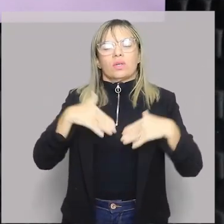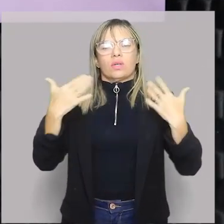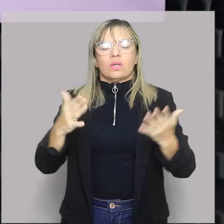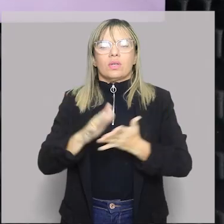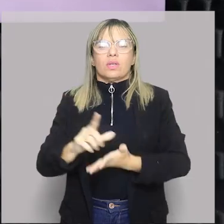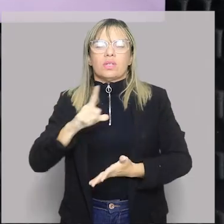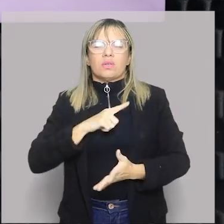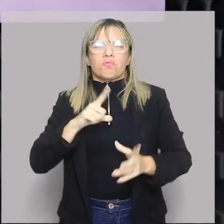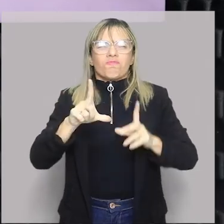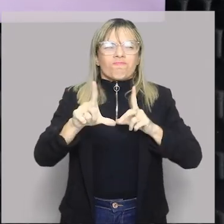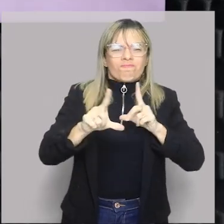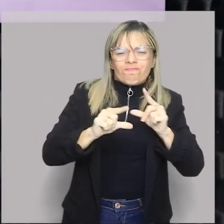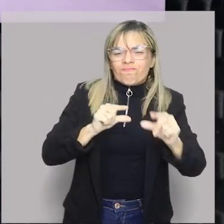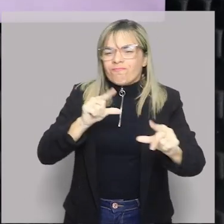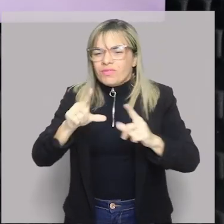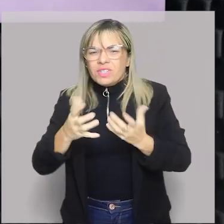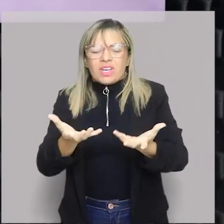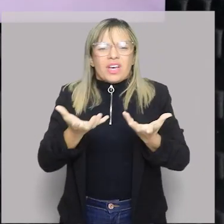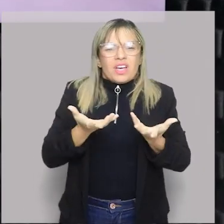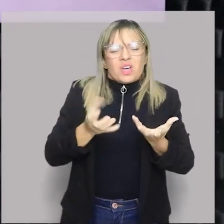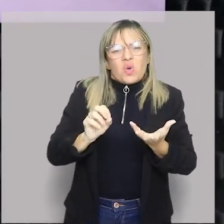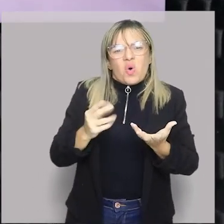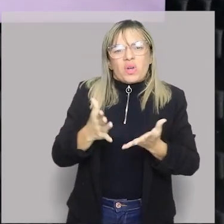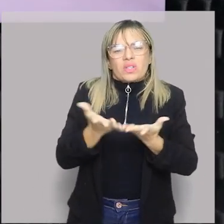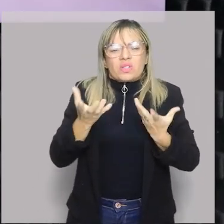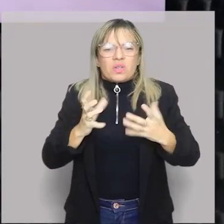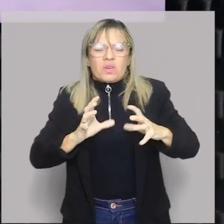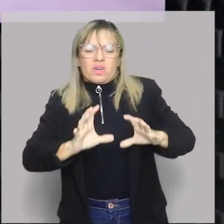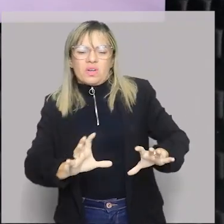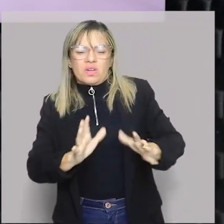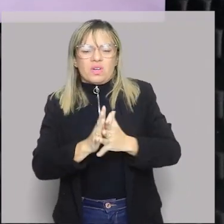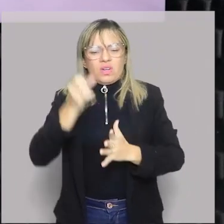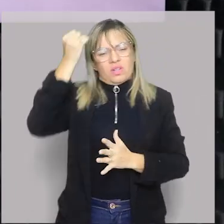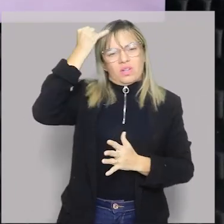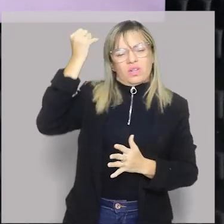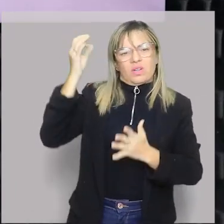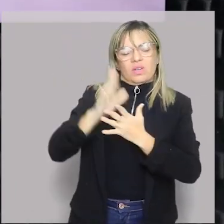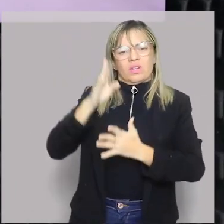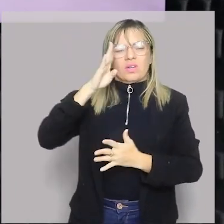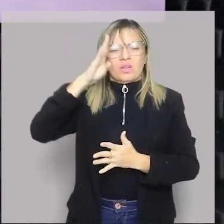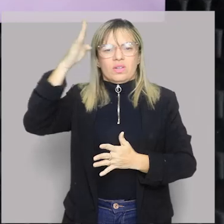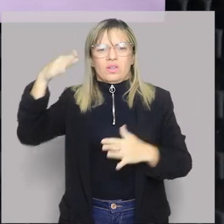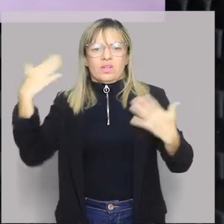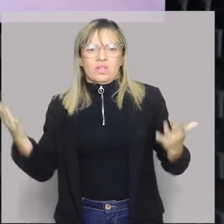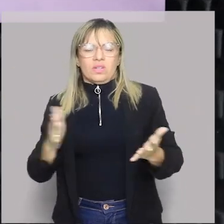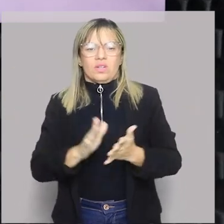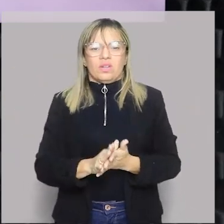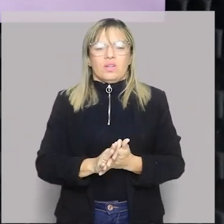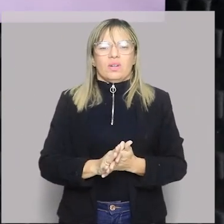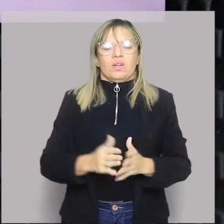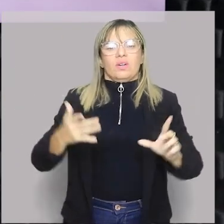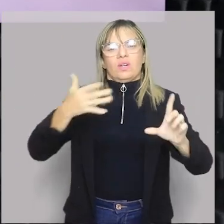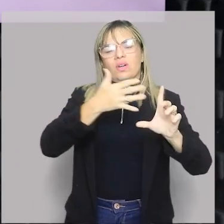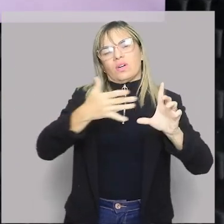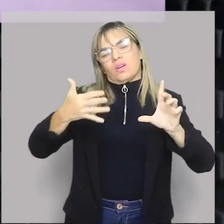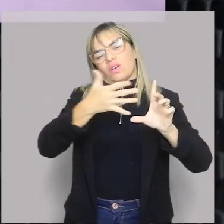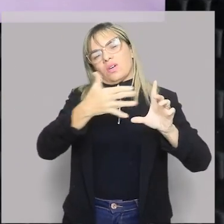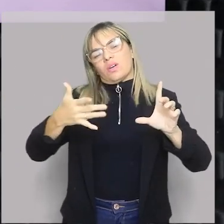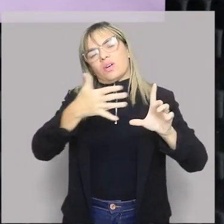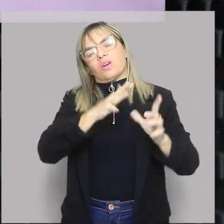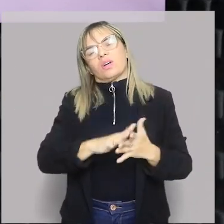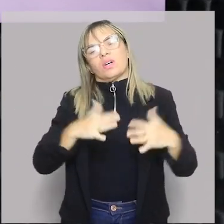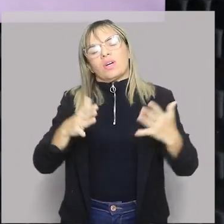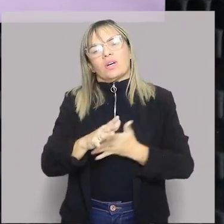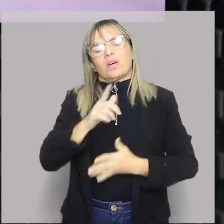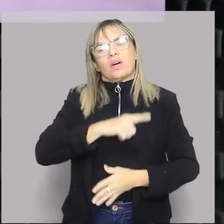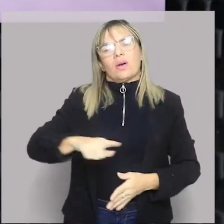até decidir se você quer ou não assistir. Você tem as ideias principais ali, você está na Netflix e tem a sinopse do